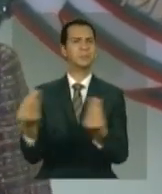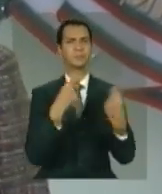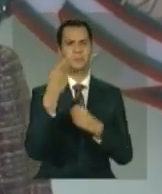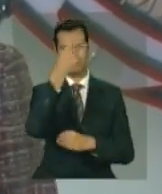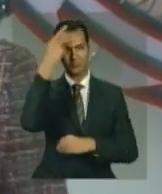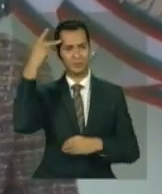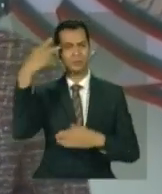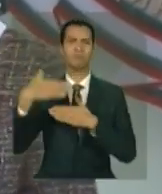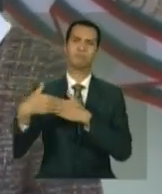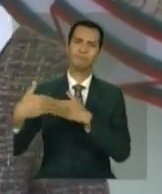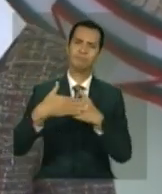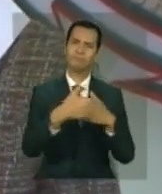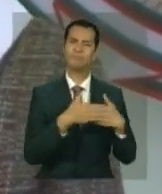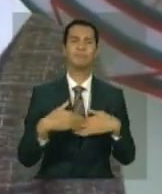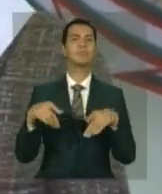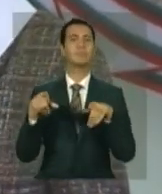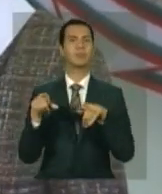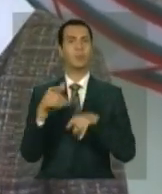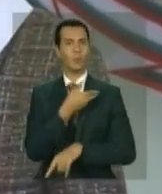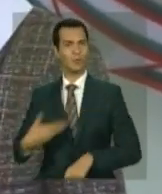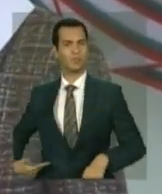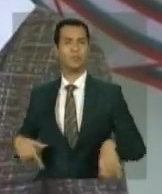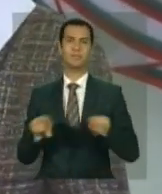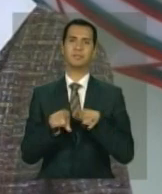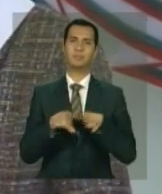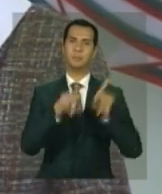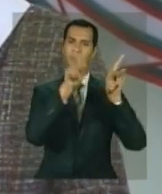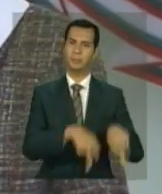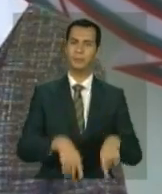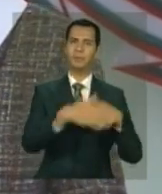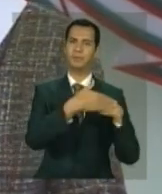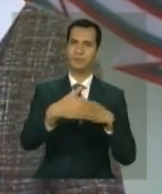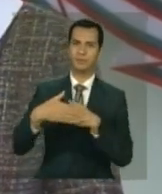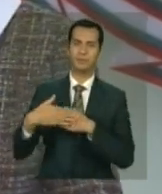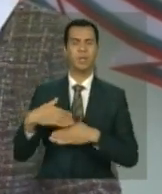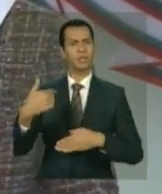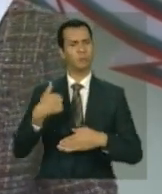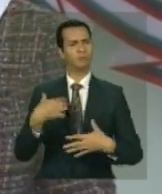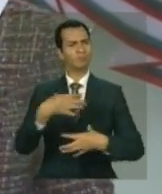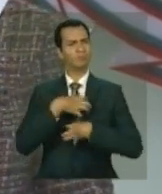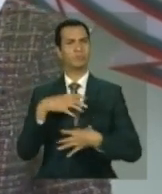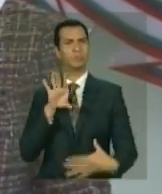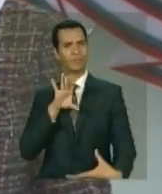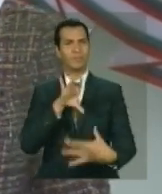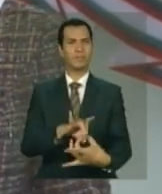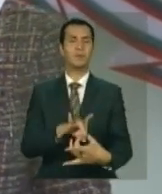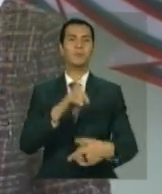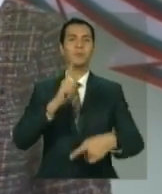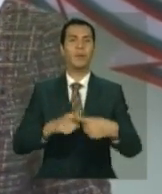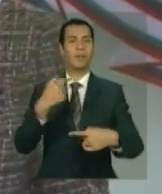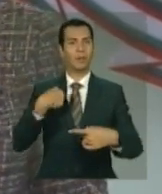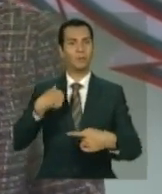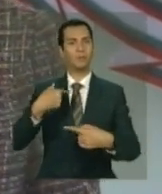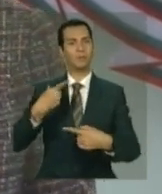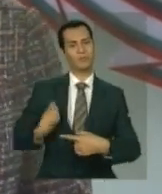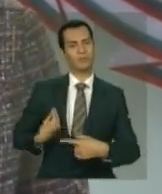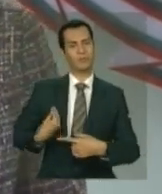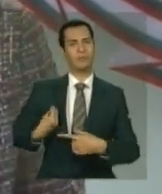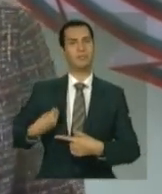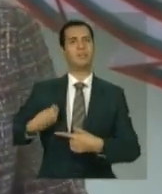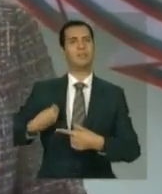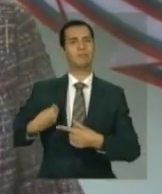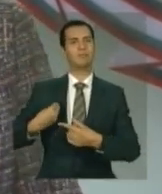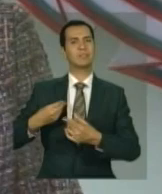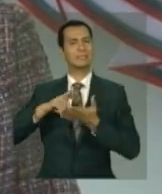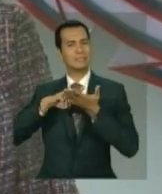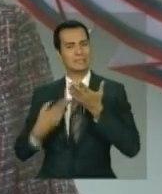governantes e de seu povo, ao qual me sinto profundamente ligada por laços de sangue e pela memória de meu